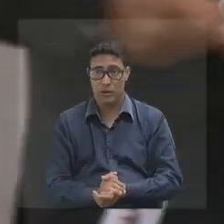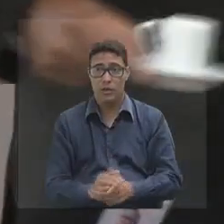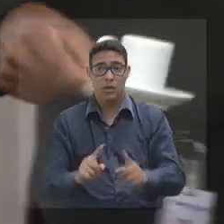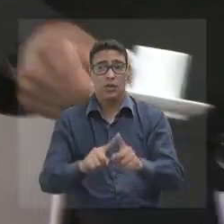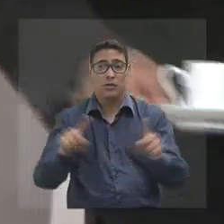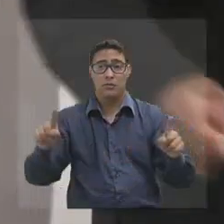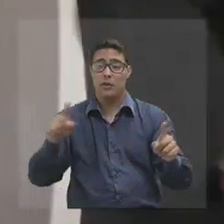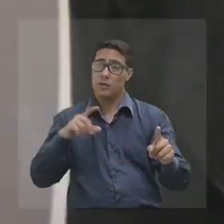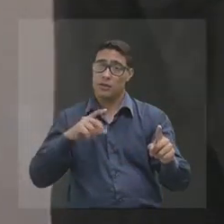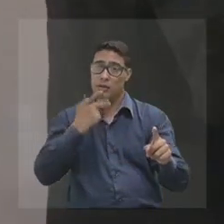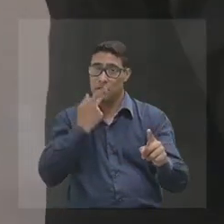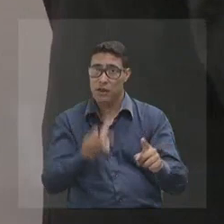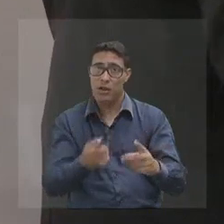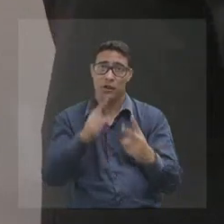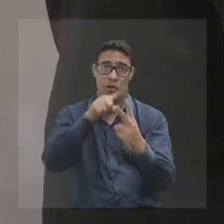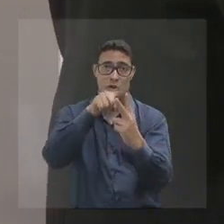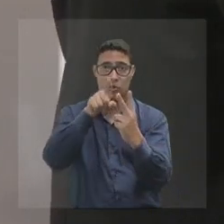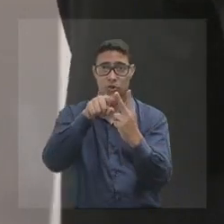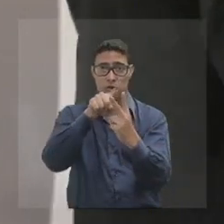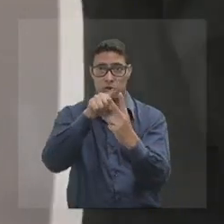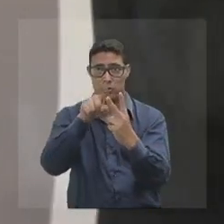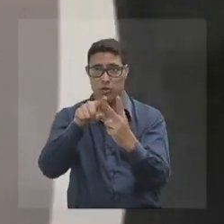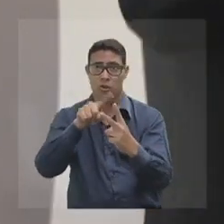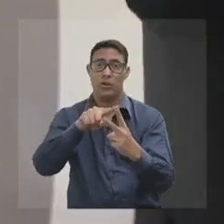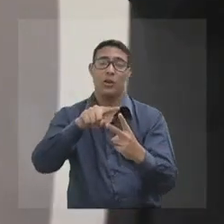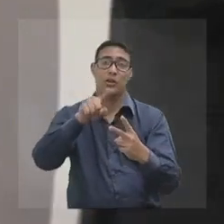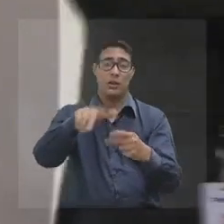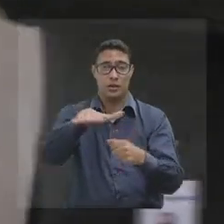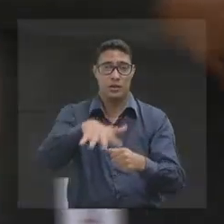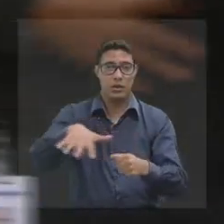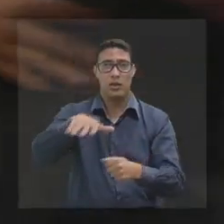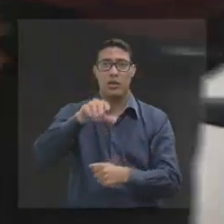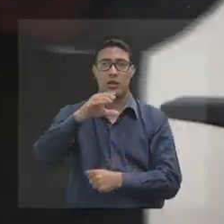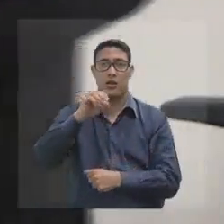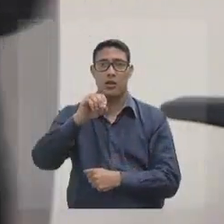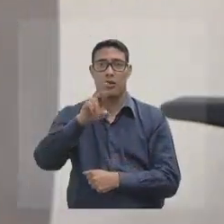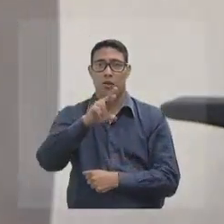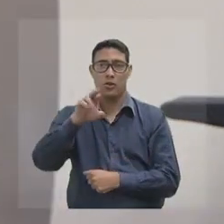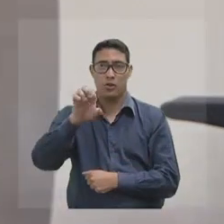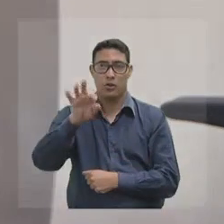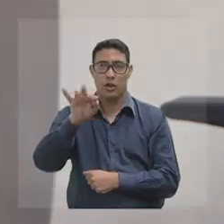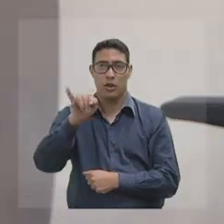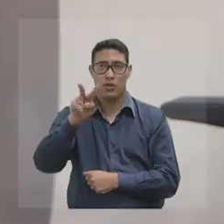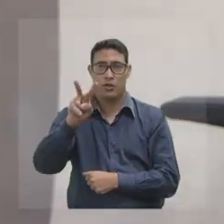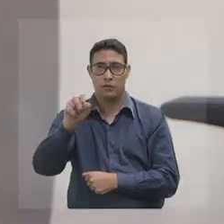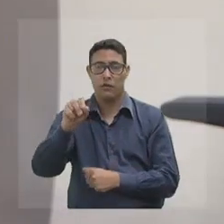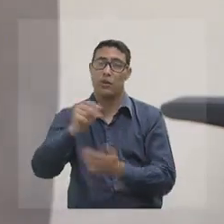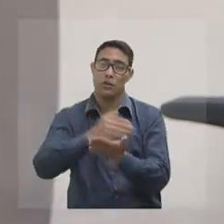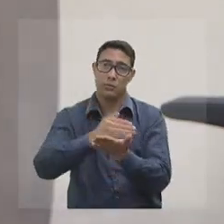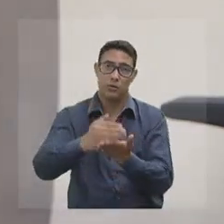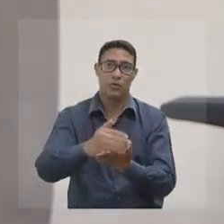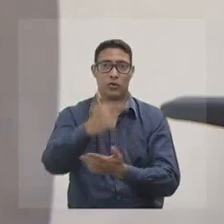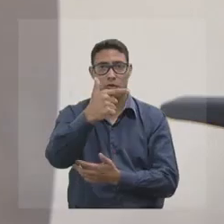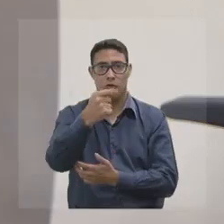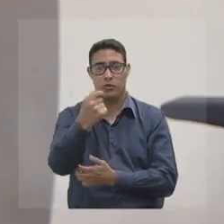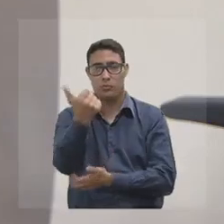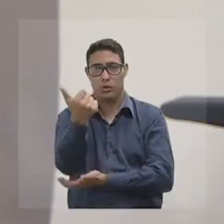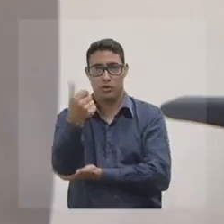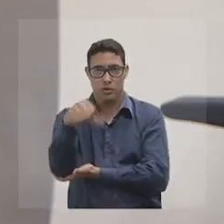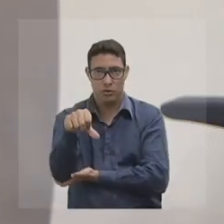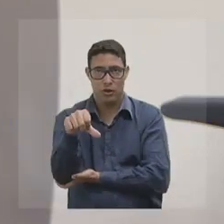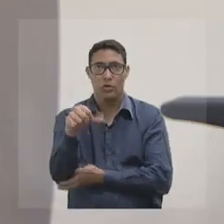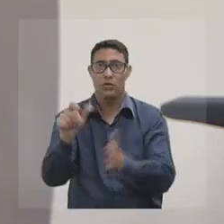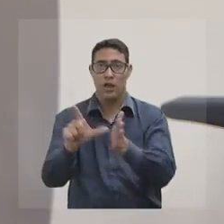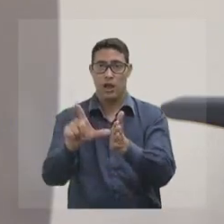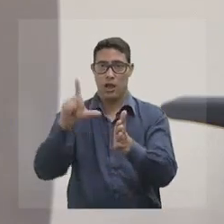dois assuntos O primeiro é o Daia corretivo né ele foi regulamentado em 2019 antes de